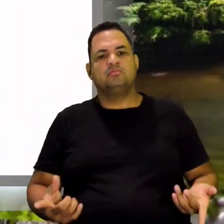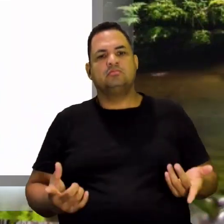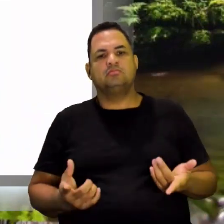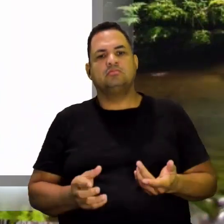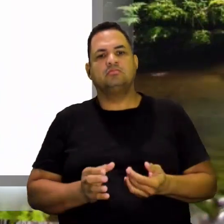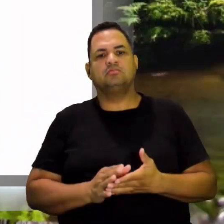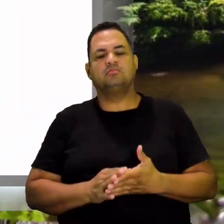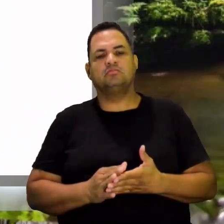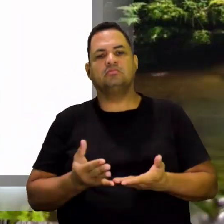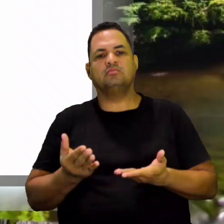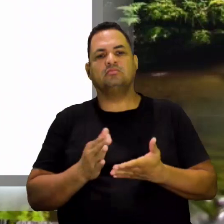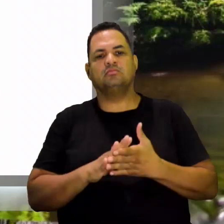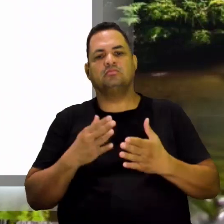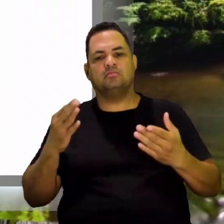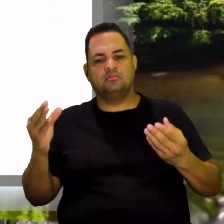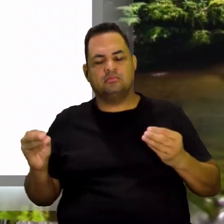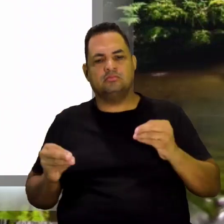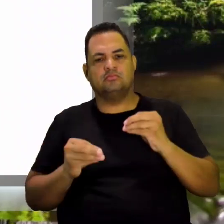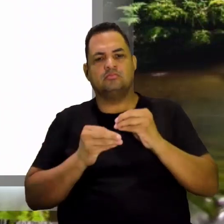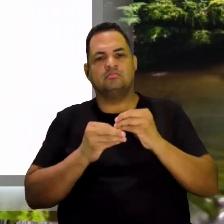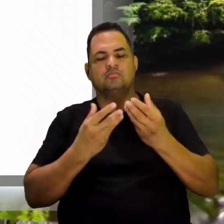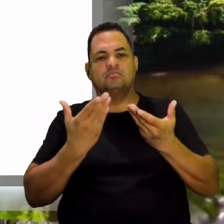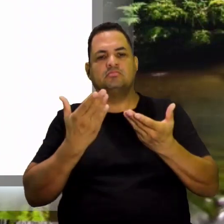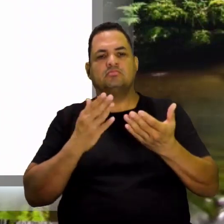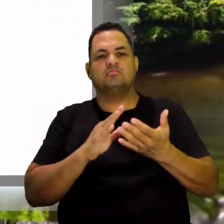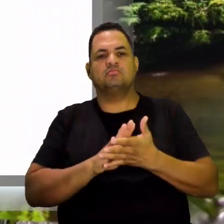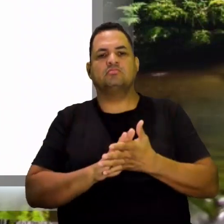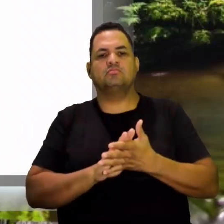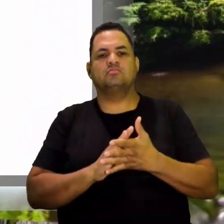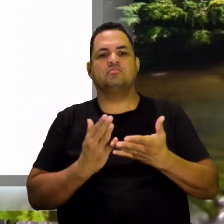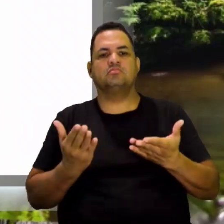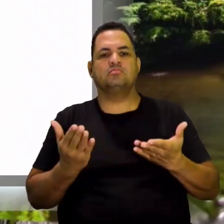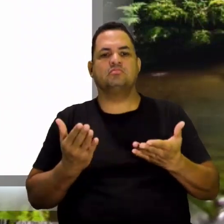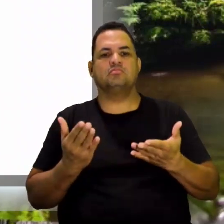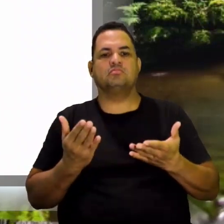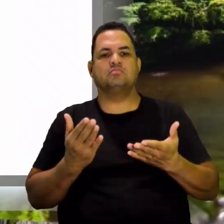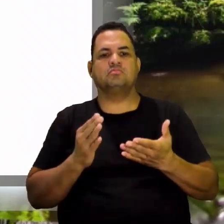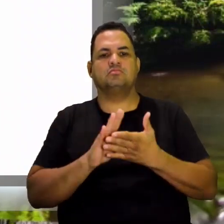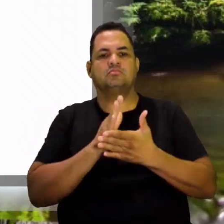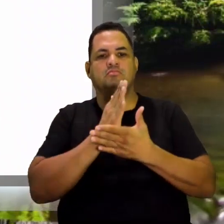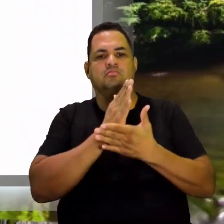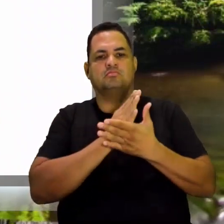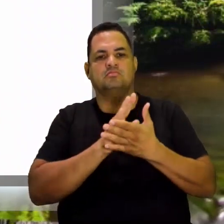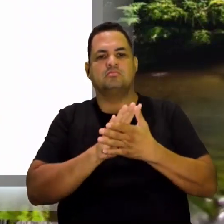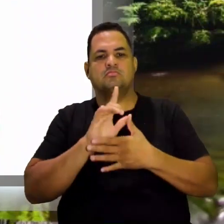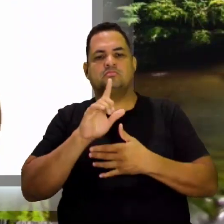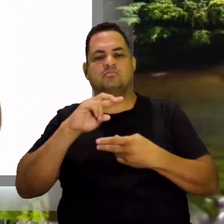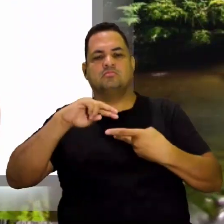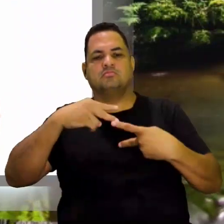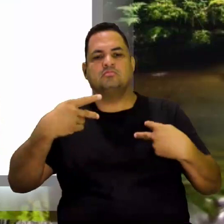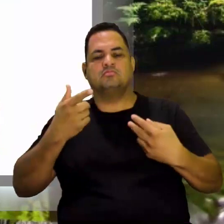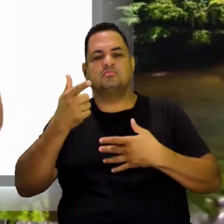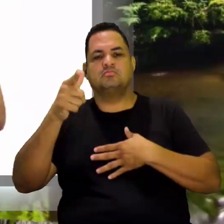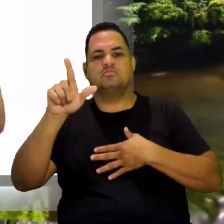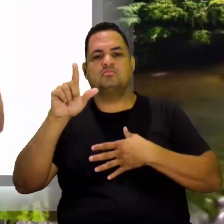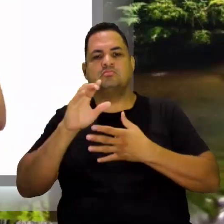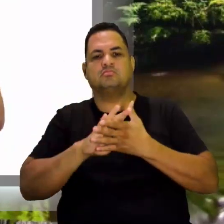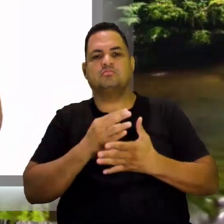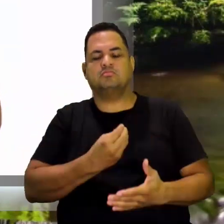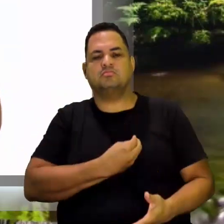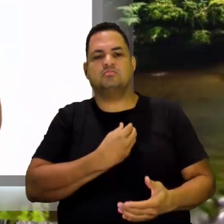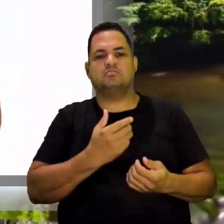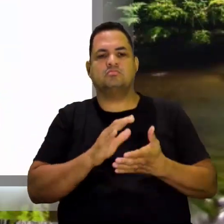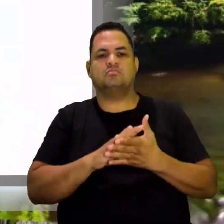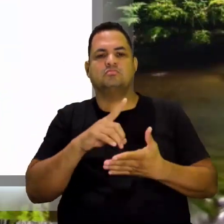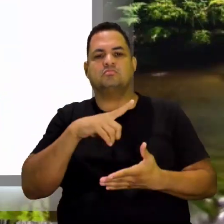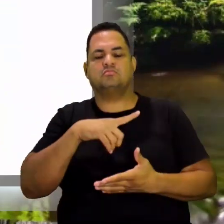é do que a introdução de determinados pedaços de DNA em outros seres para